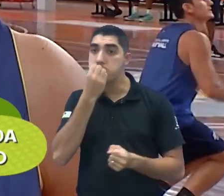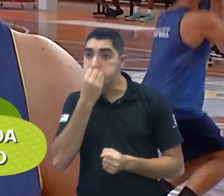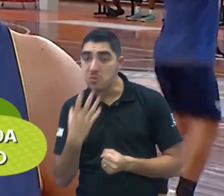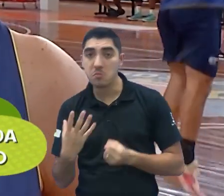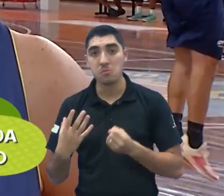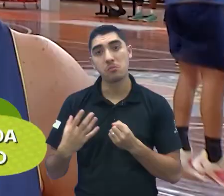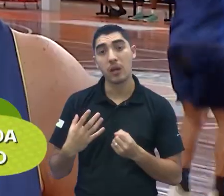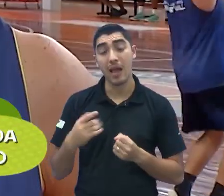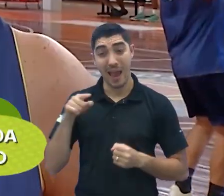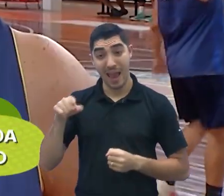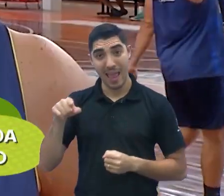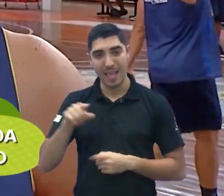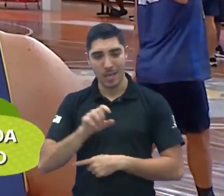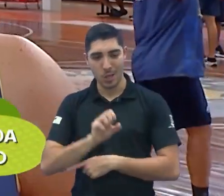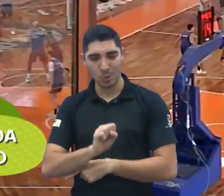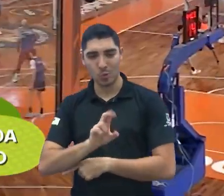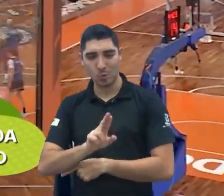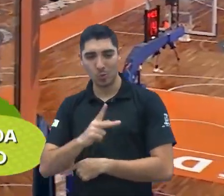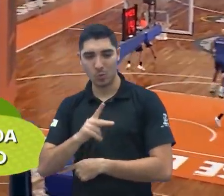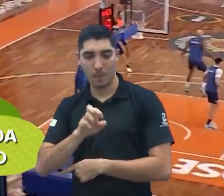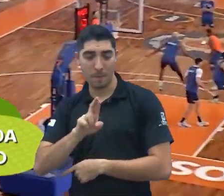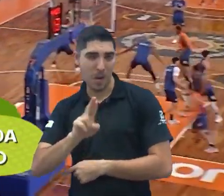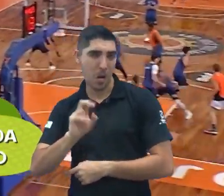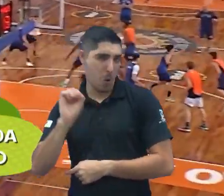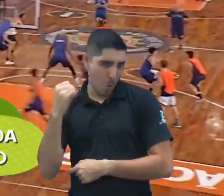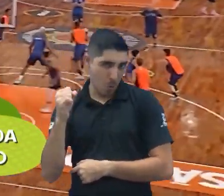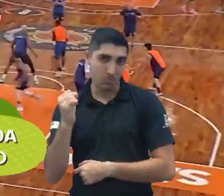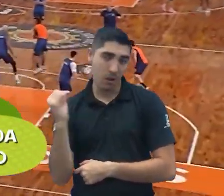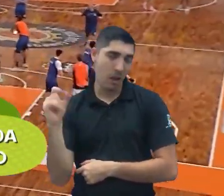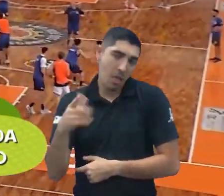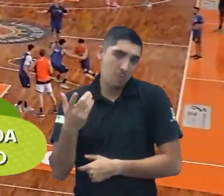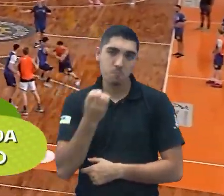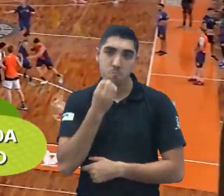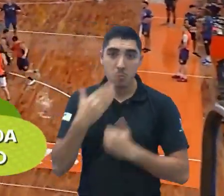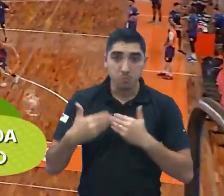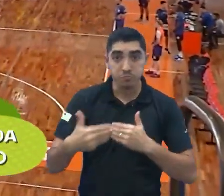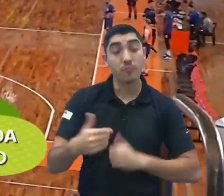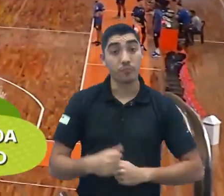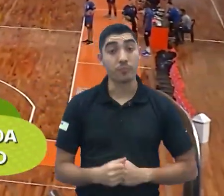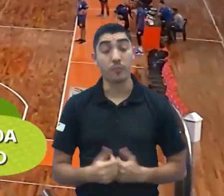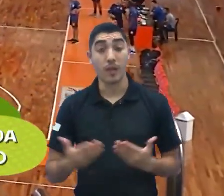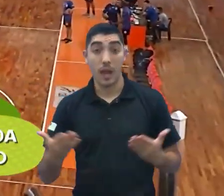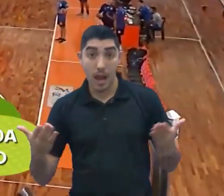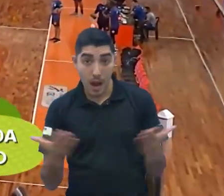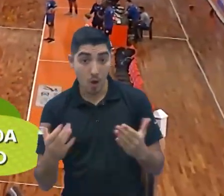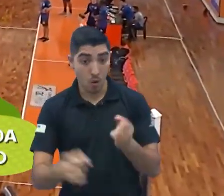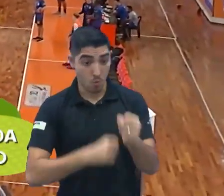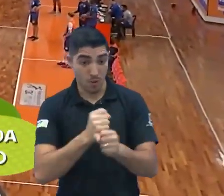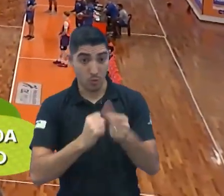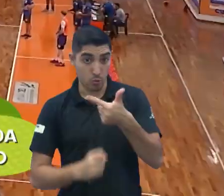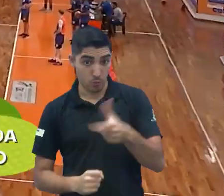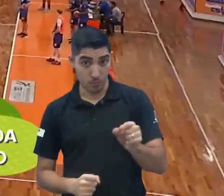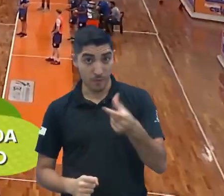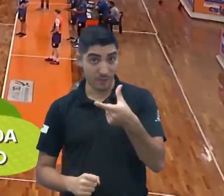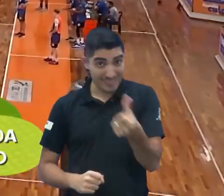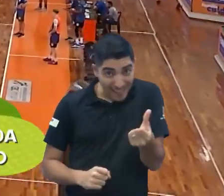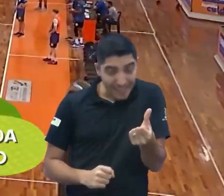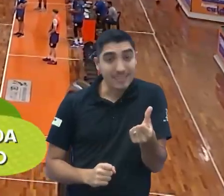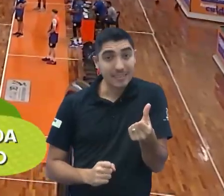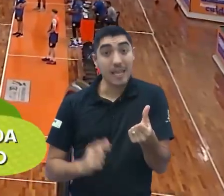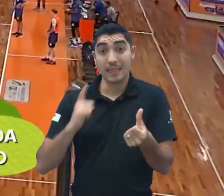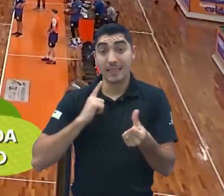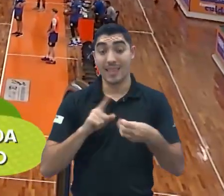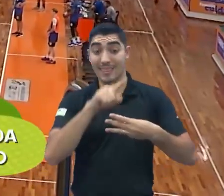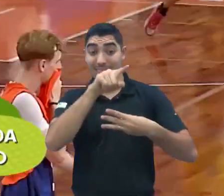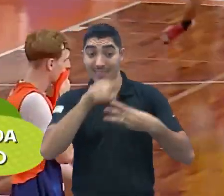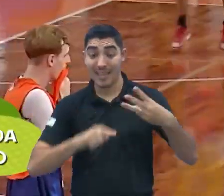Super 8 vem como uma consequência. Para abrir os trabalhos de 2026, a Águia das Quadras vai ter 3 jogos